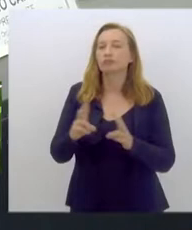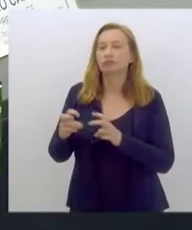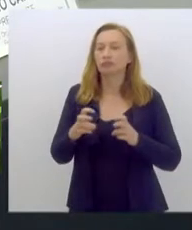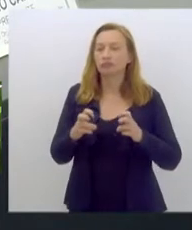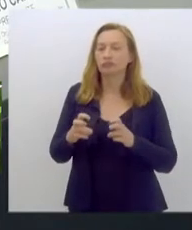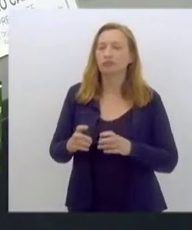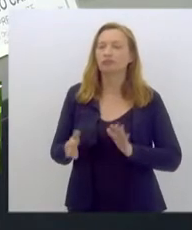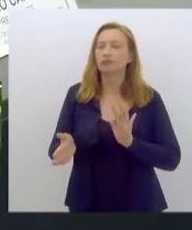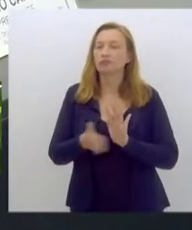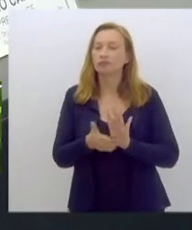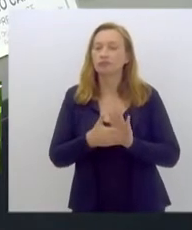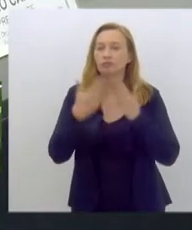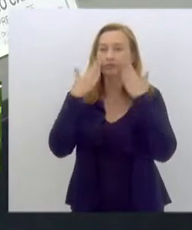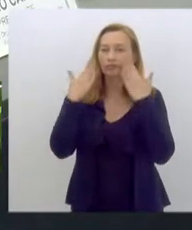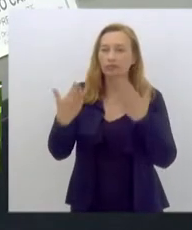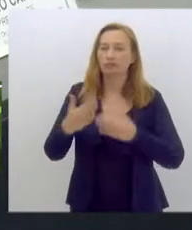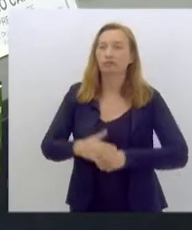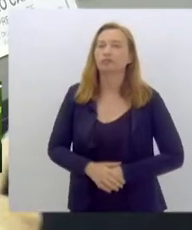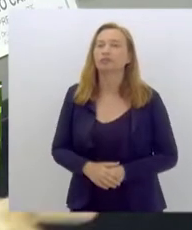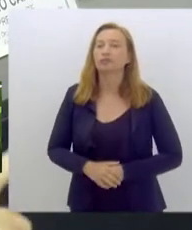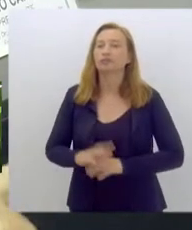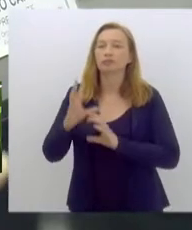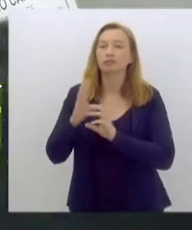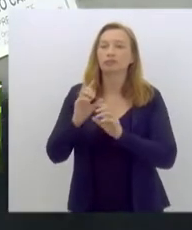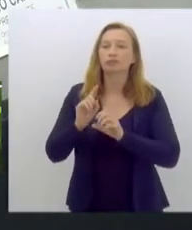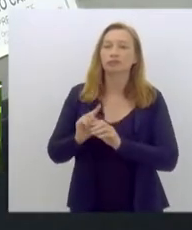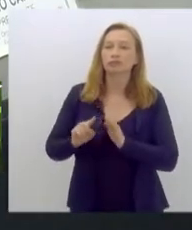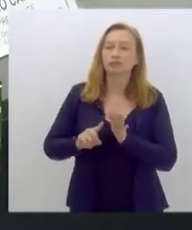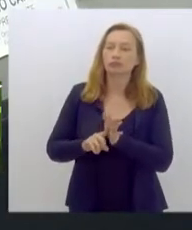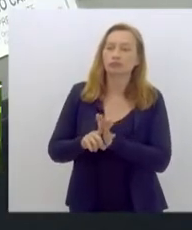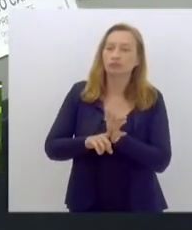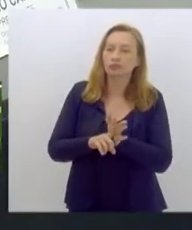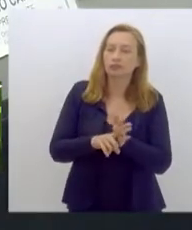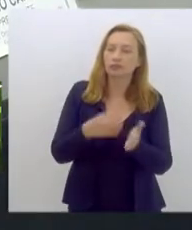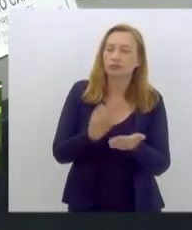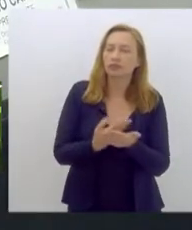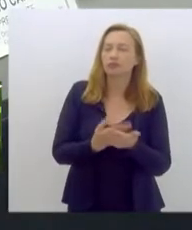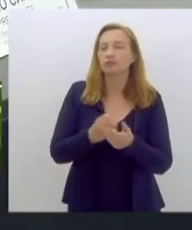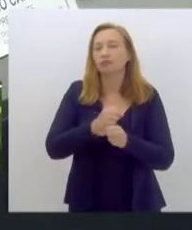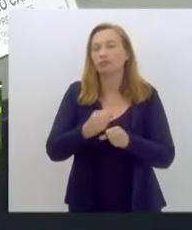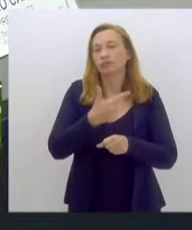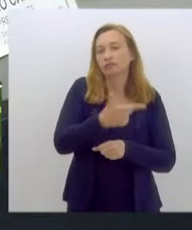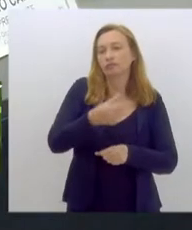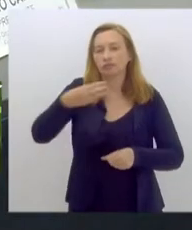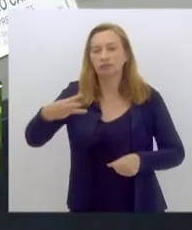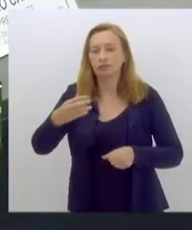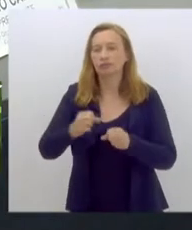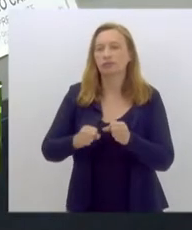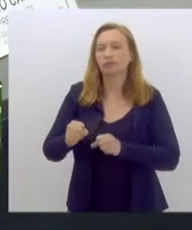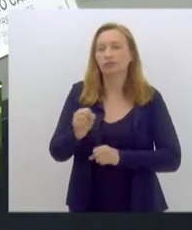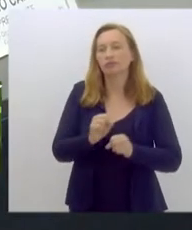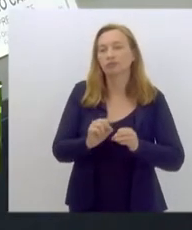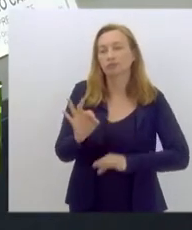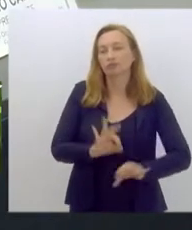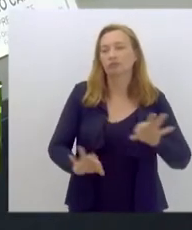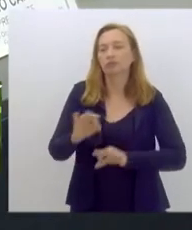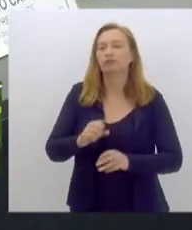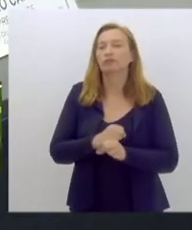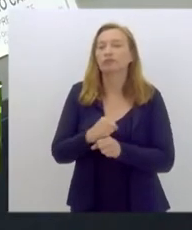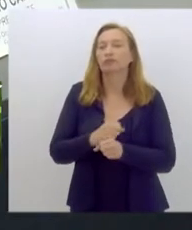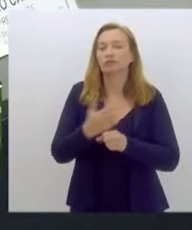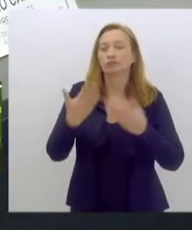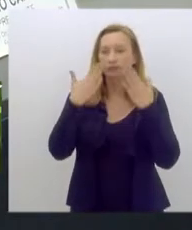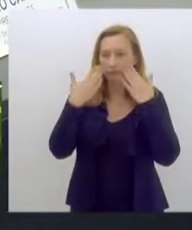escopo da proposta apresentada que a revisão 2023 do Plano Plurianual apresenta informações relevantes